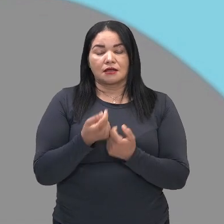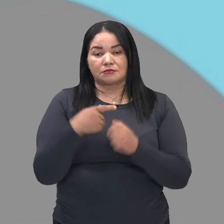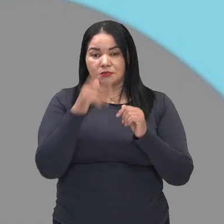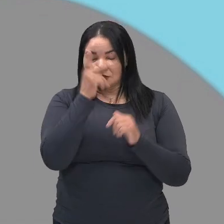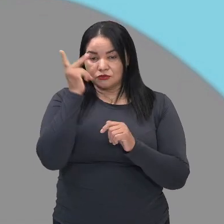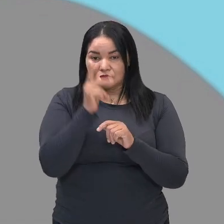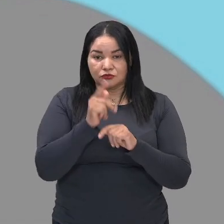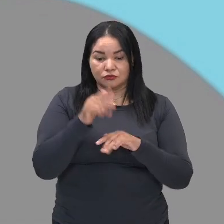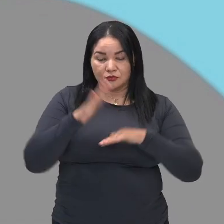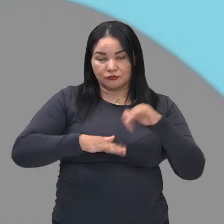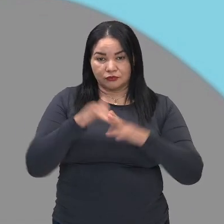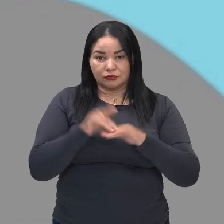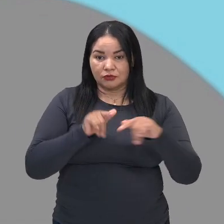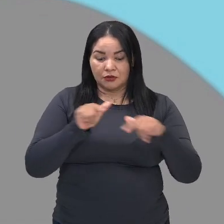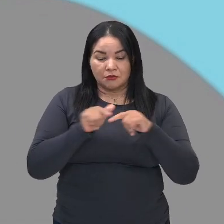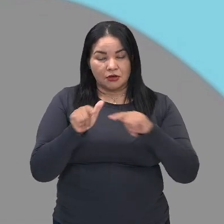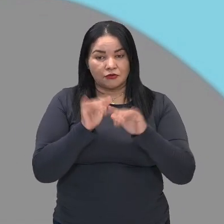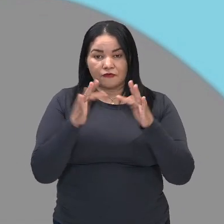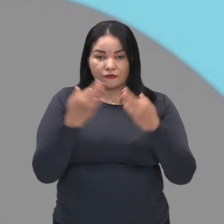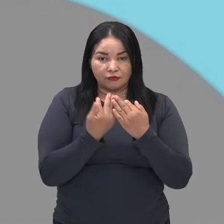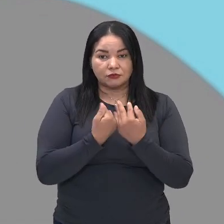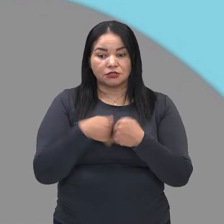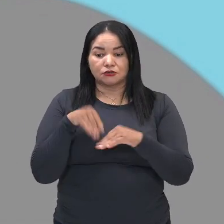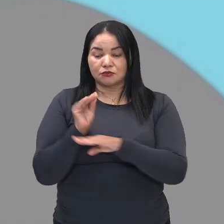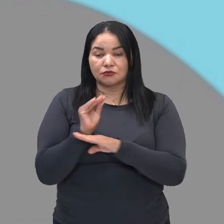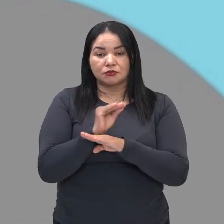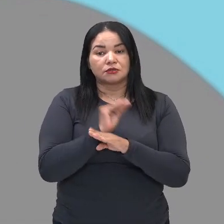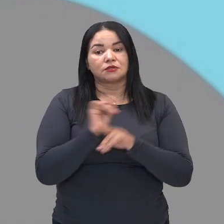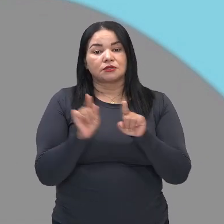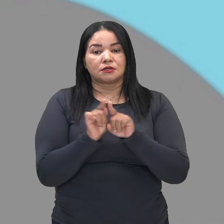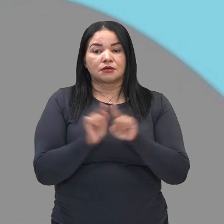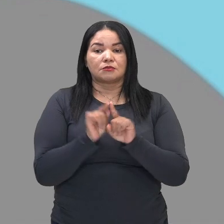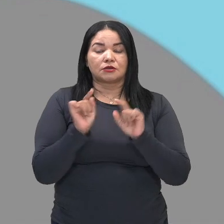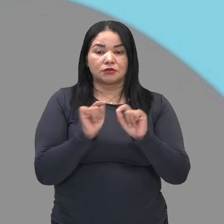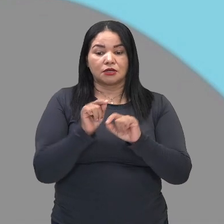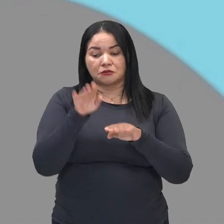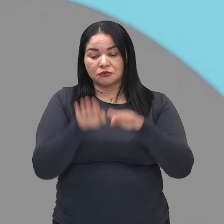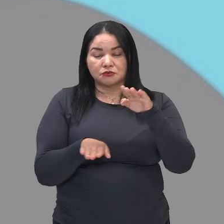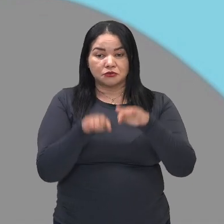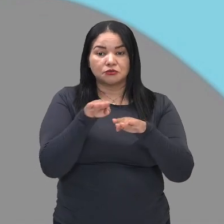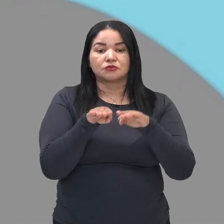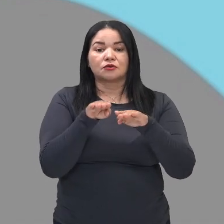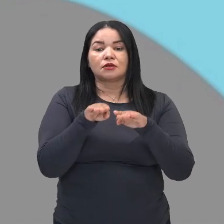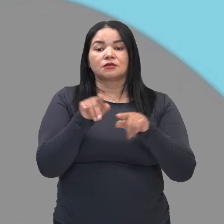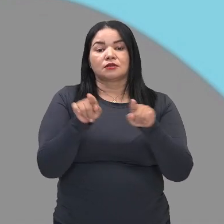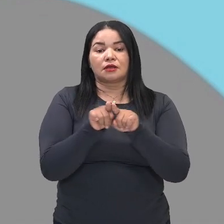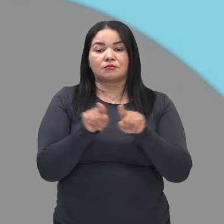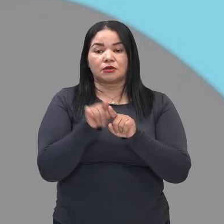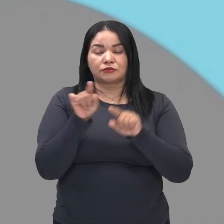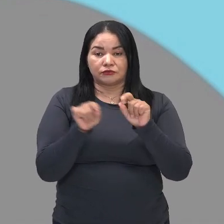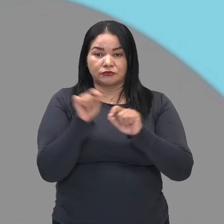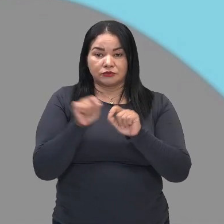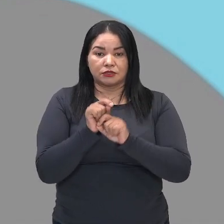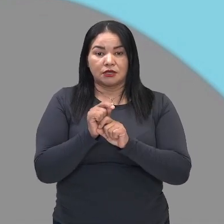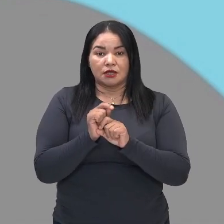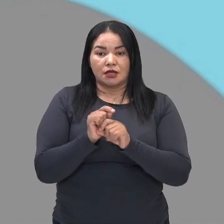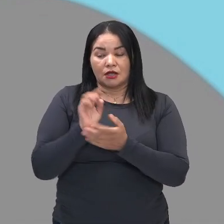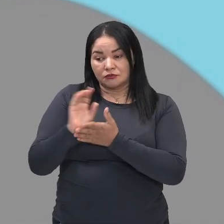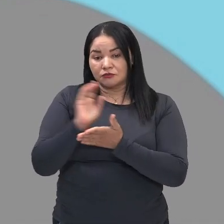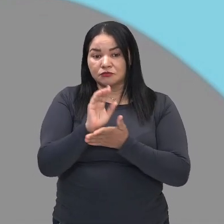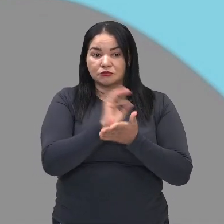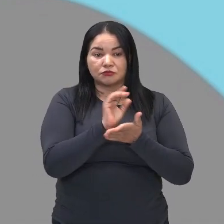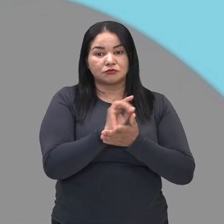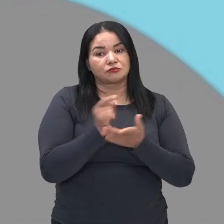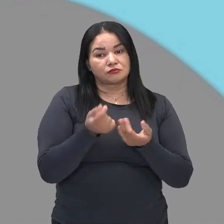básico do trabalhador e sua família, buscando reduzir a desigualdade e promover uma redistribuição de